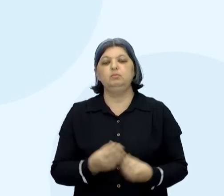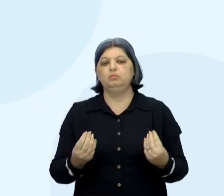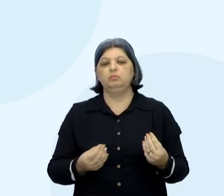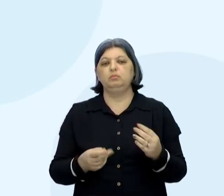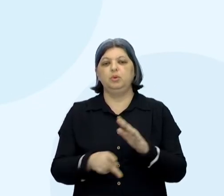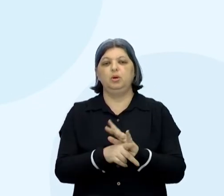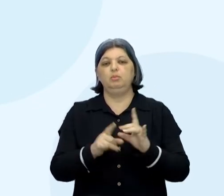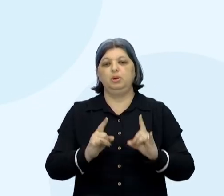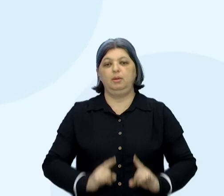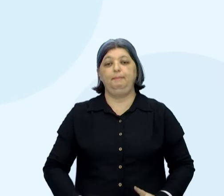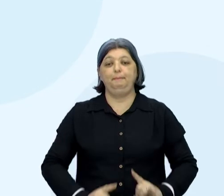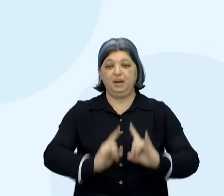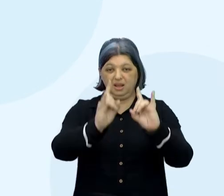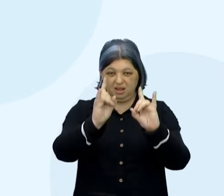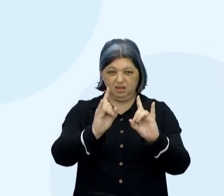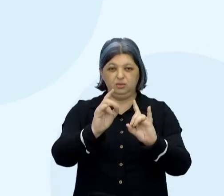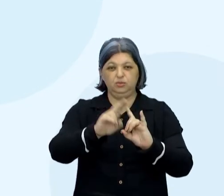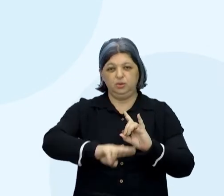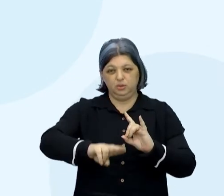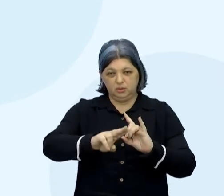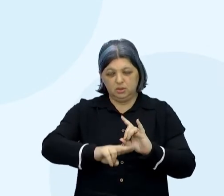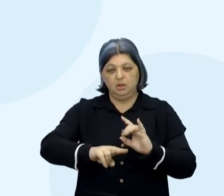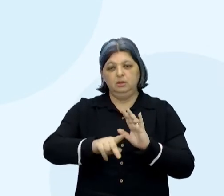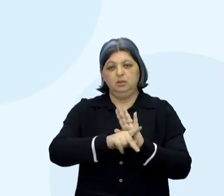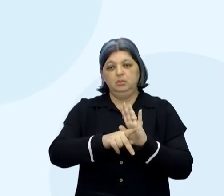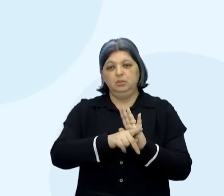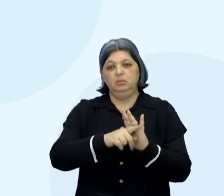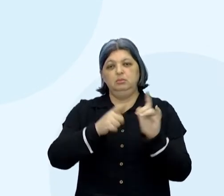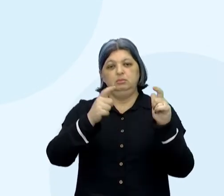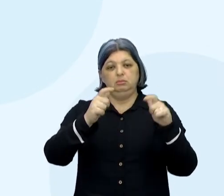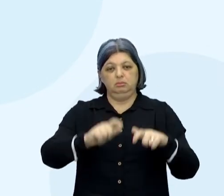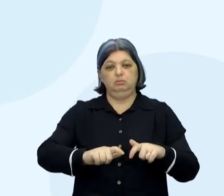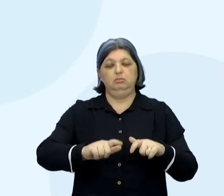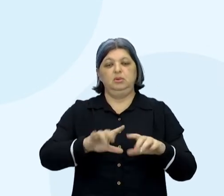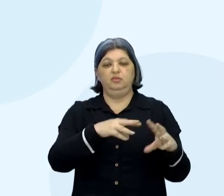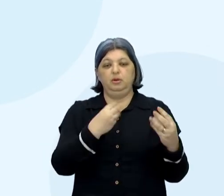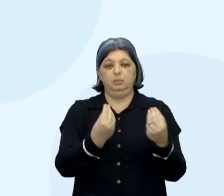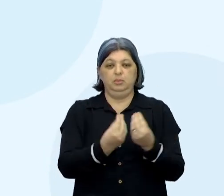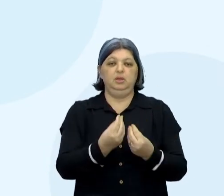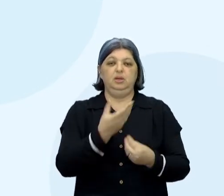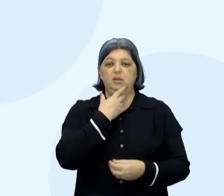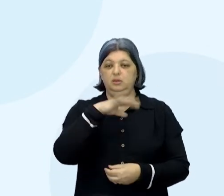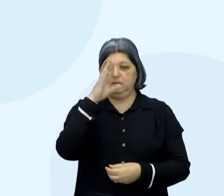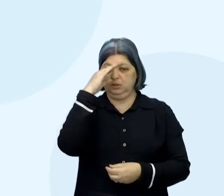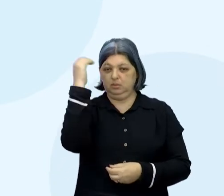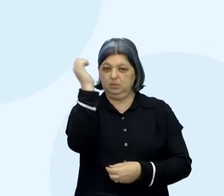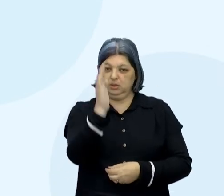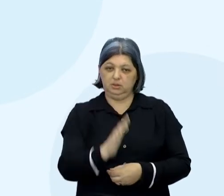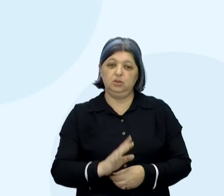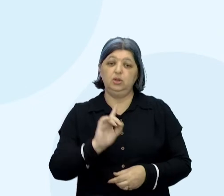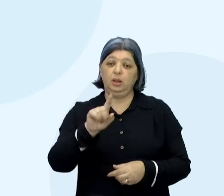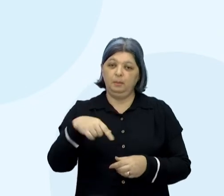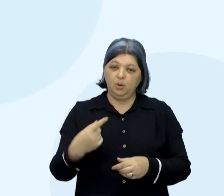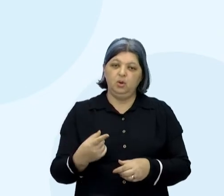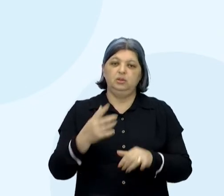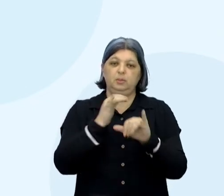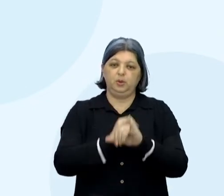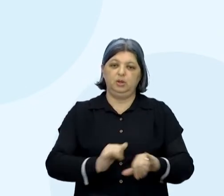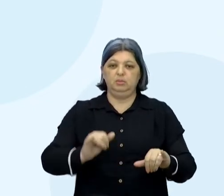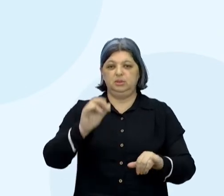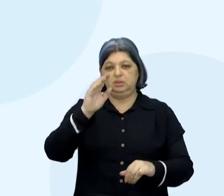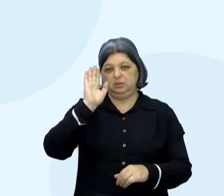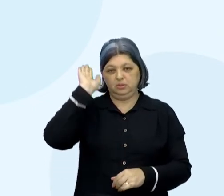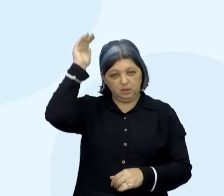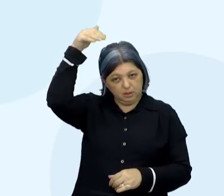prédio, então, serviu como residência para a família real brasileira e, após a proclamação da República, passou a abrigar o acervo do